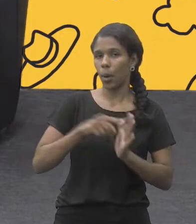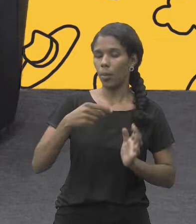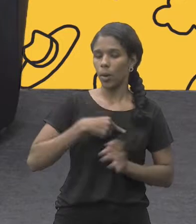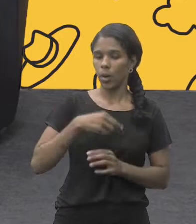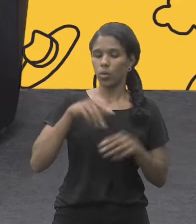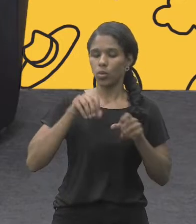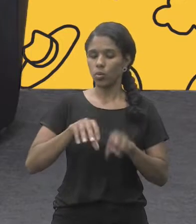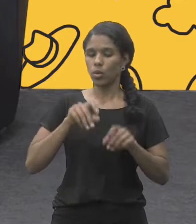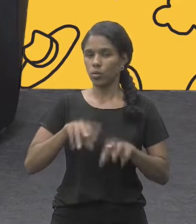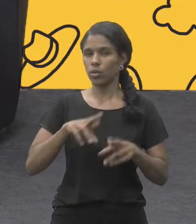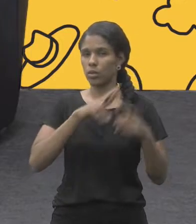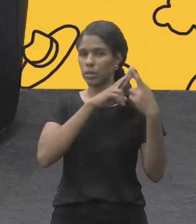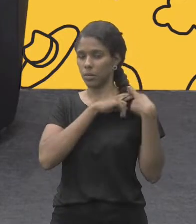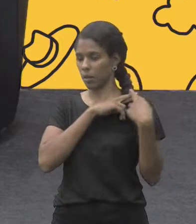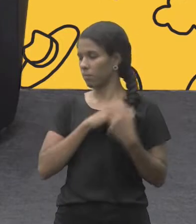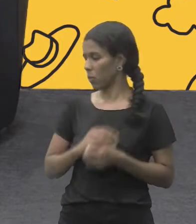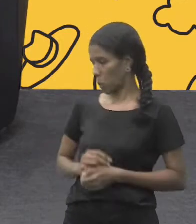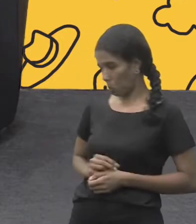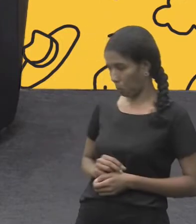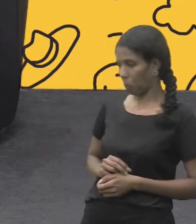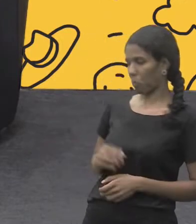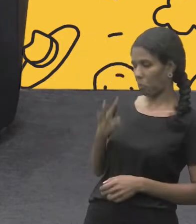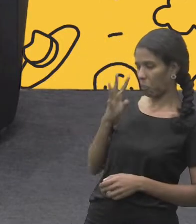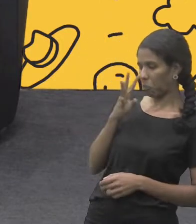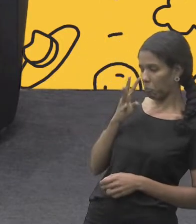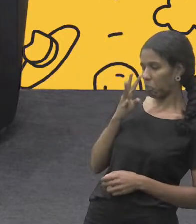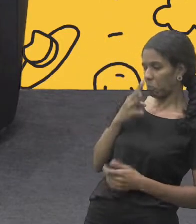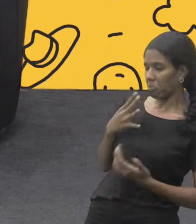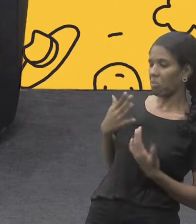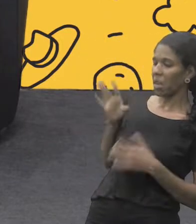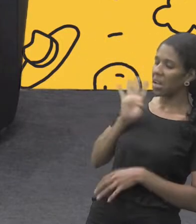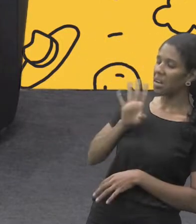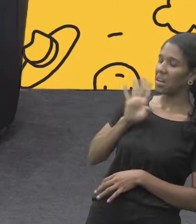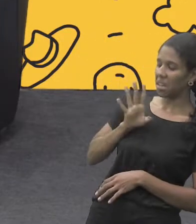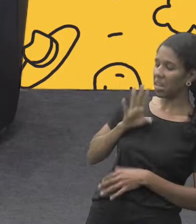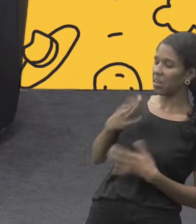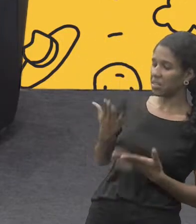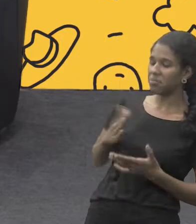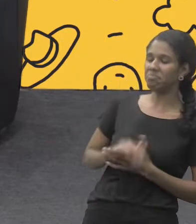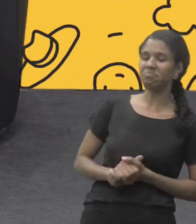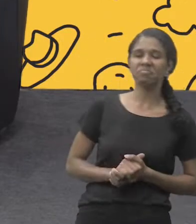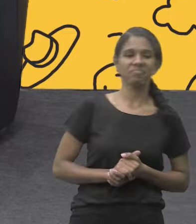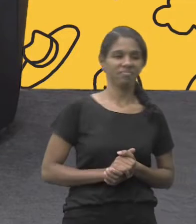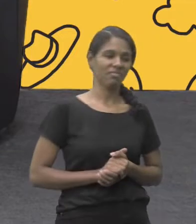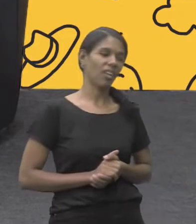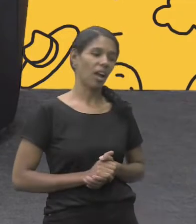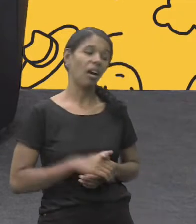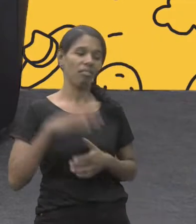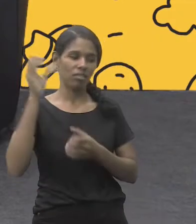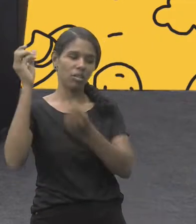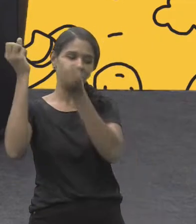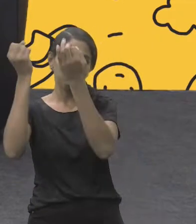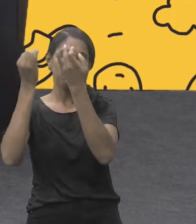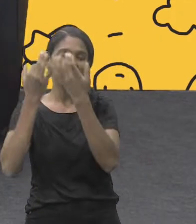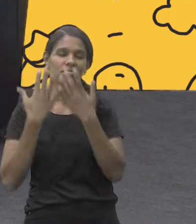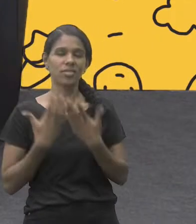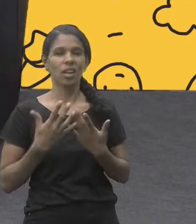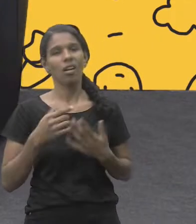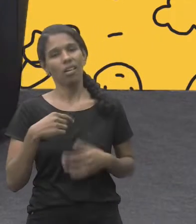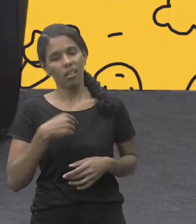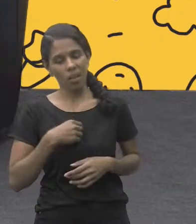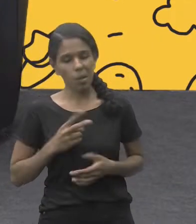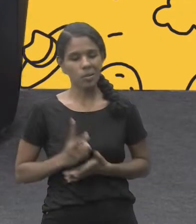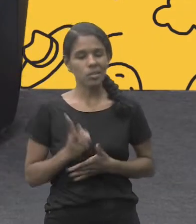Famoso, hein? Rapaz, graças a Deus a gente tá fazendo um trabalho bem feito, né? Meu pai foi o pioneiro aqui do judô,